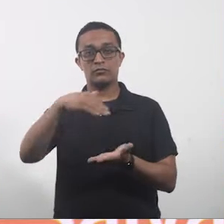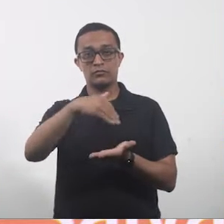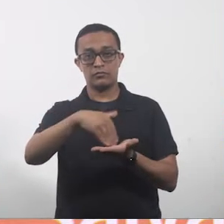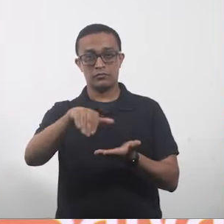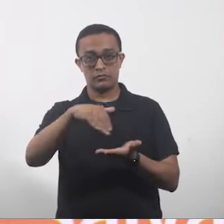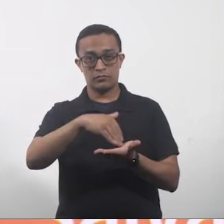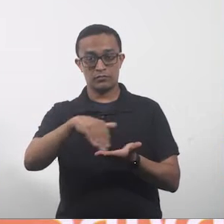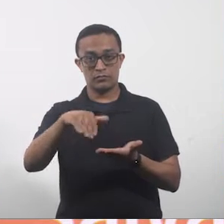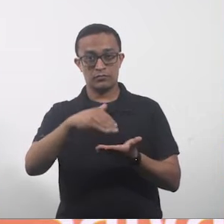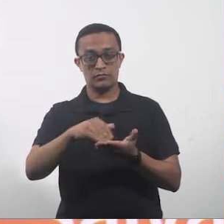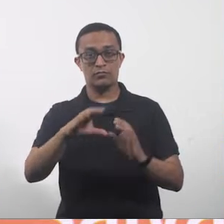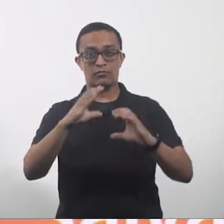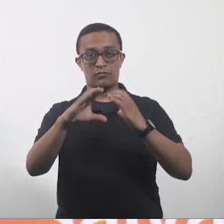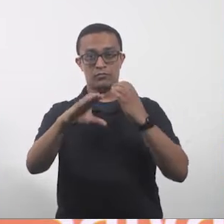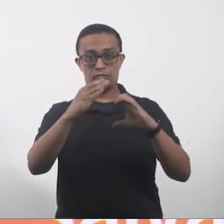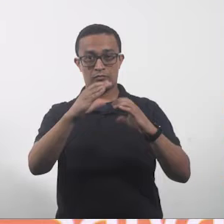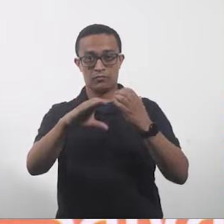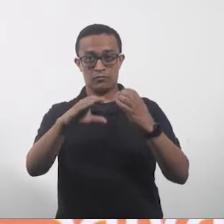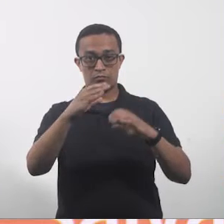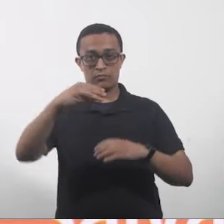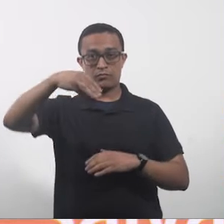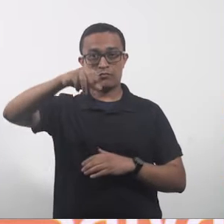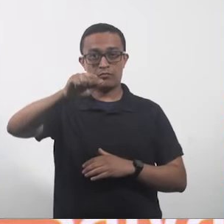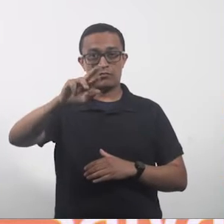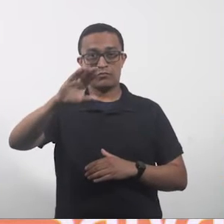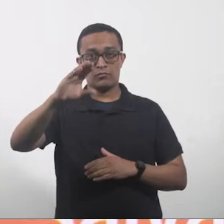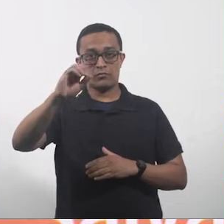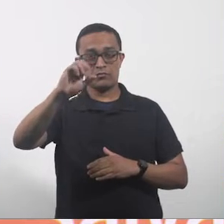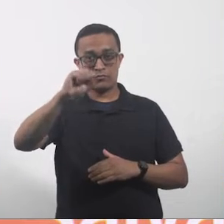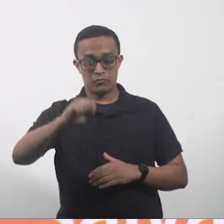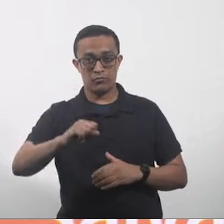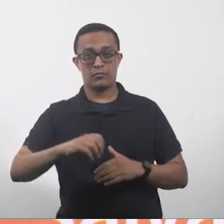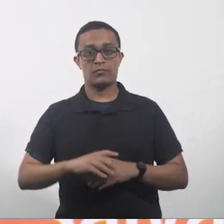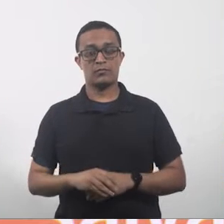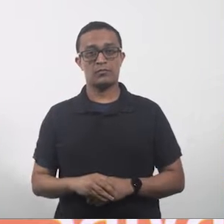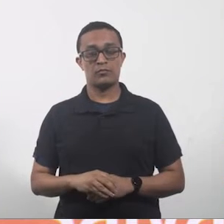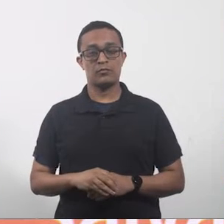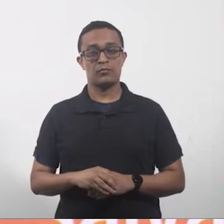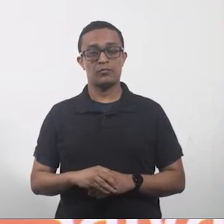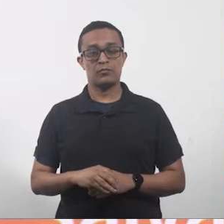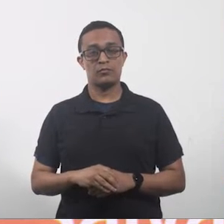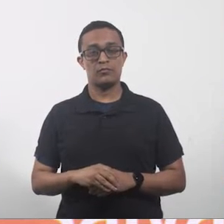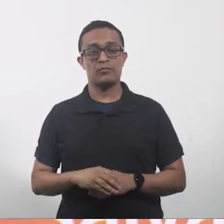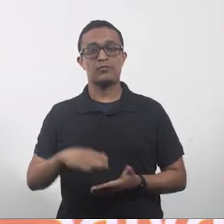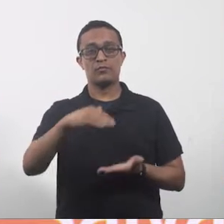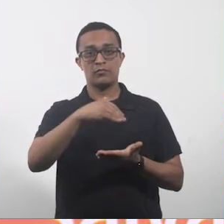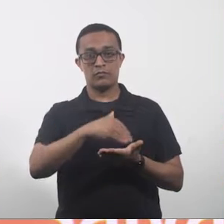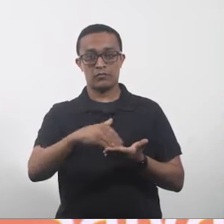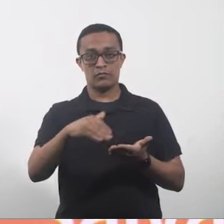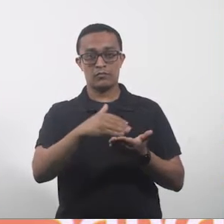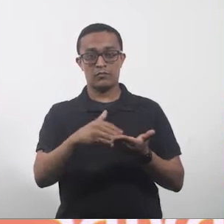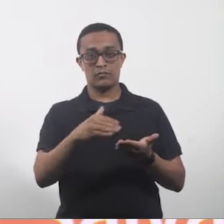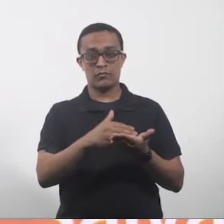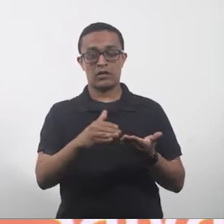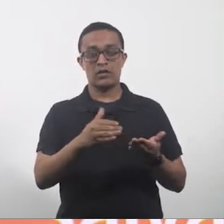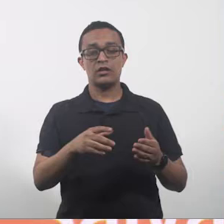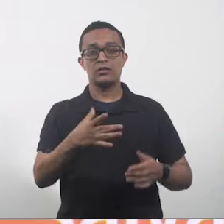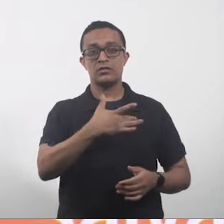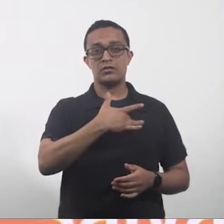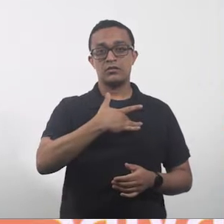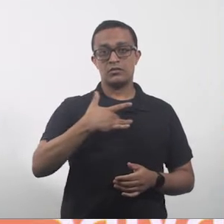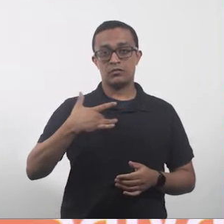secretário de Comunicação, Marcos Simval, nosso querido secretário adjunto de